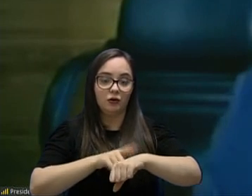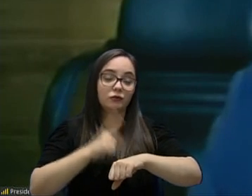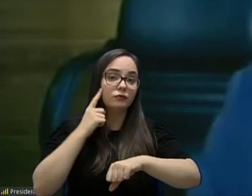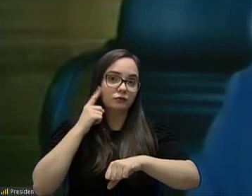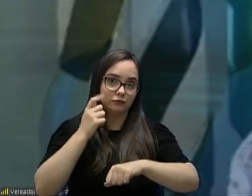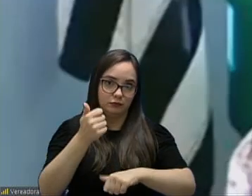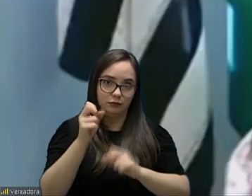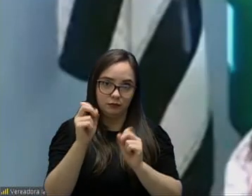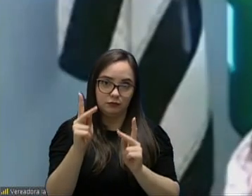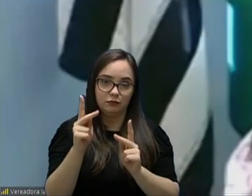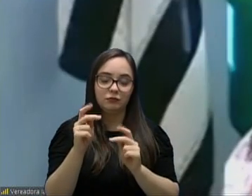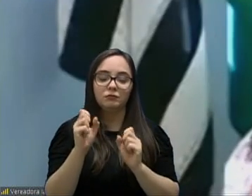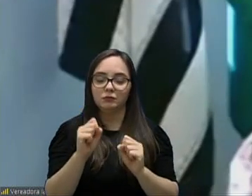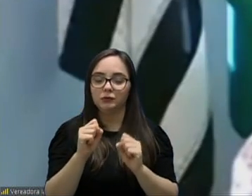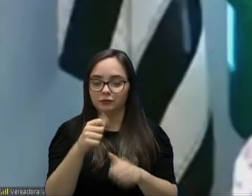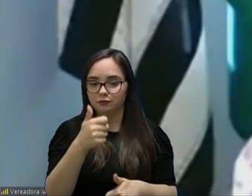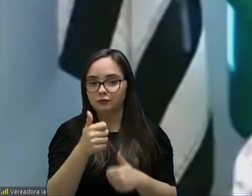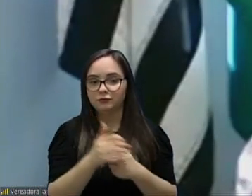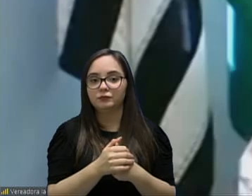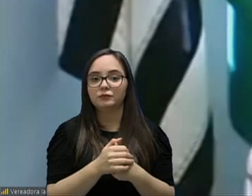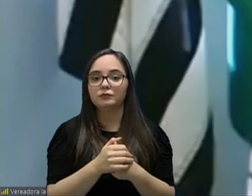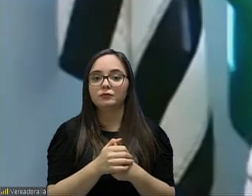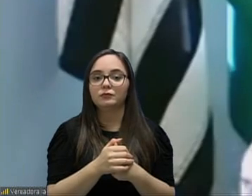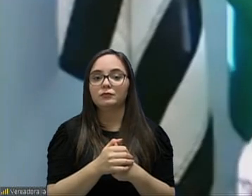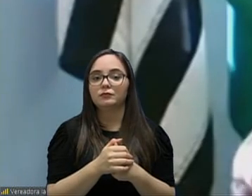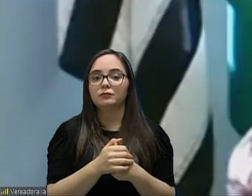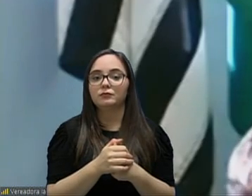vereadora? Tudo, uma reivindicação ao senhor.